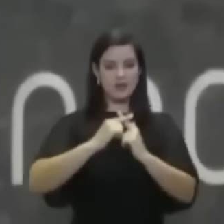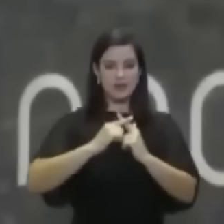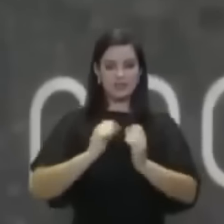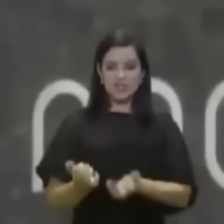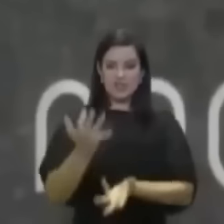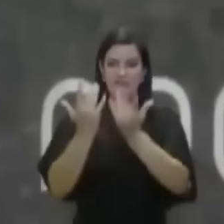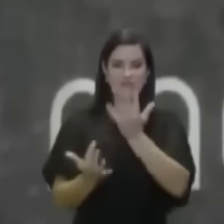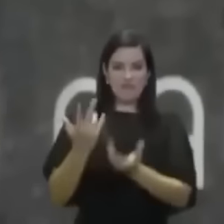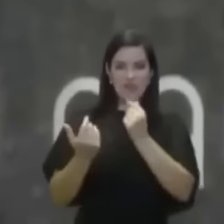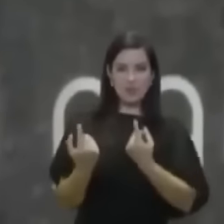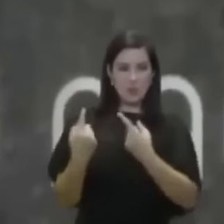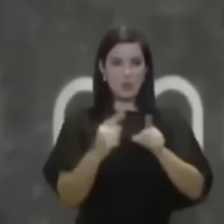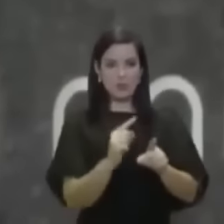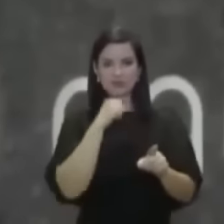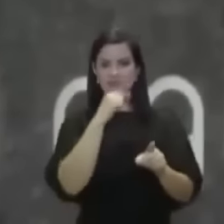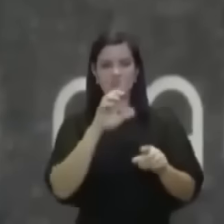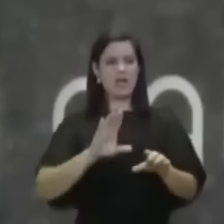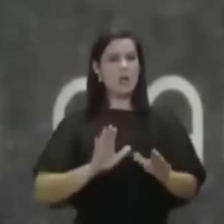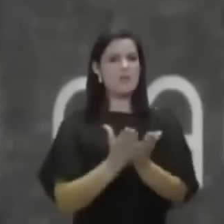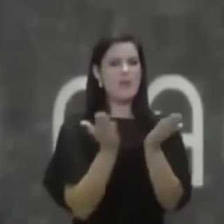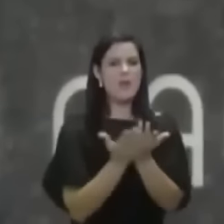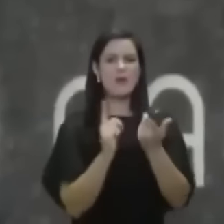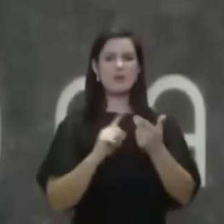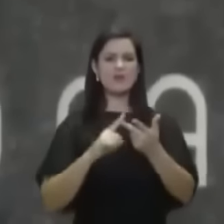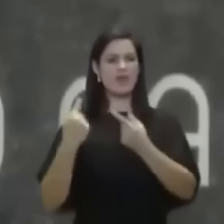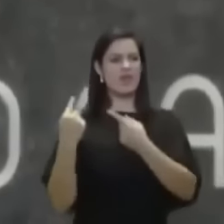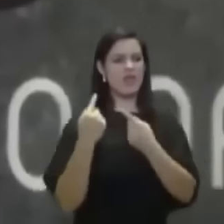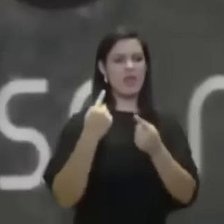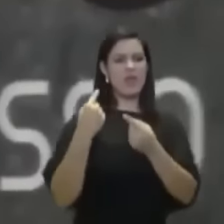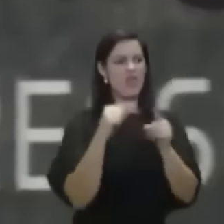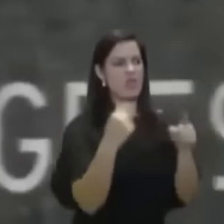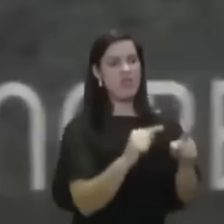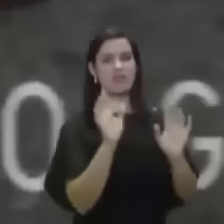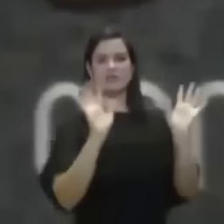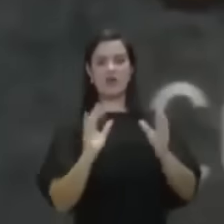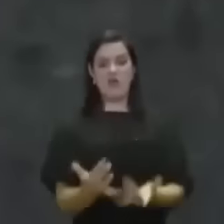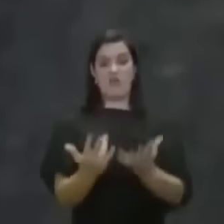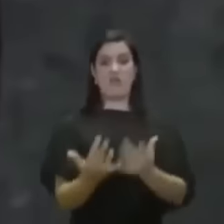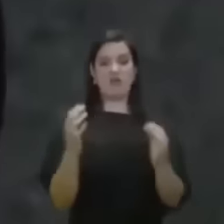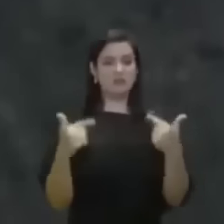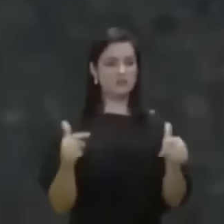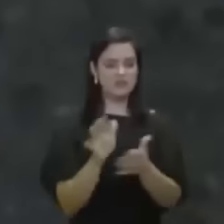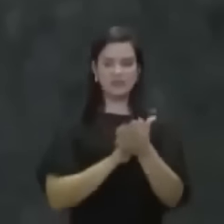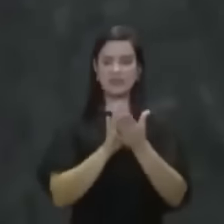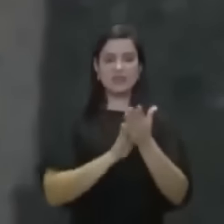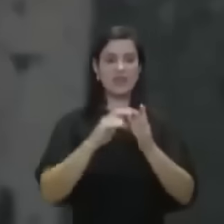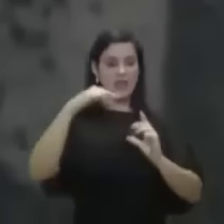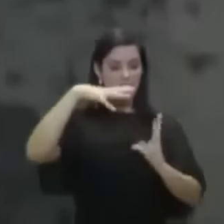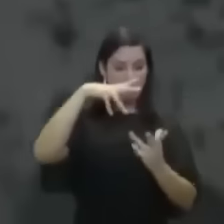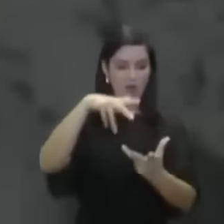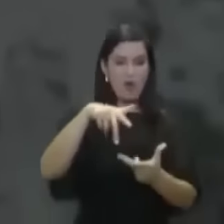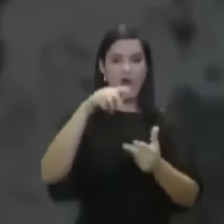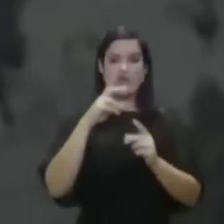tem pobreza, não tem perseguição, não tem fornalha, não tem fogueira, não tem martírio, não tem força na terra, não